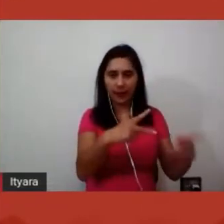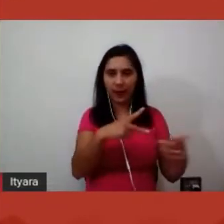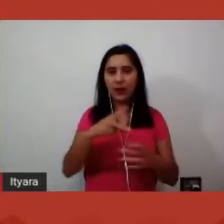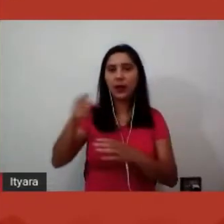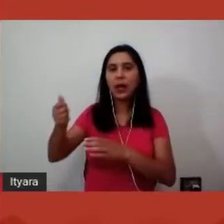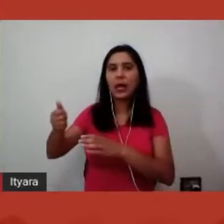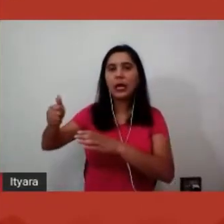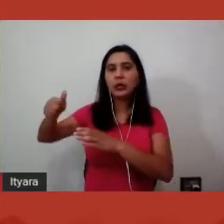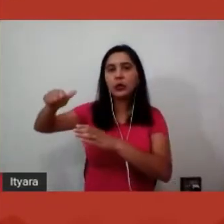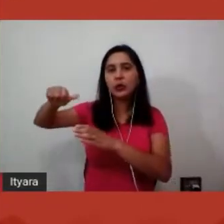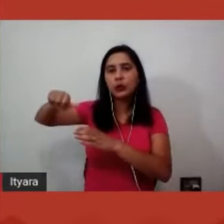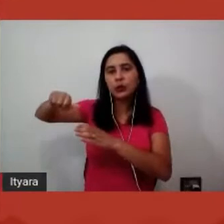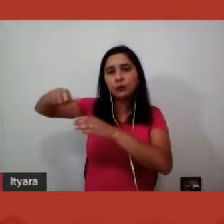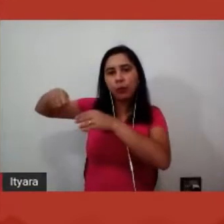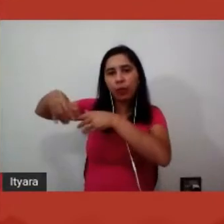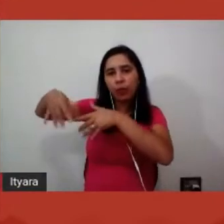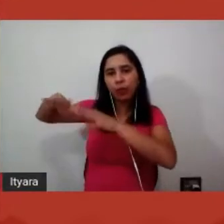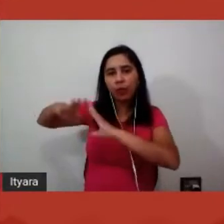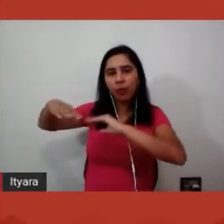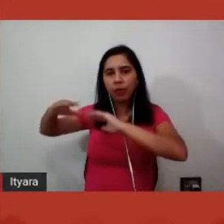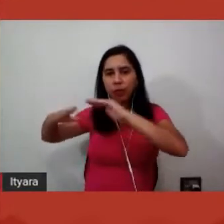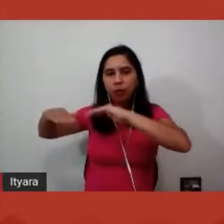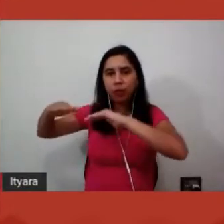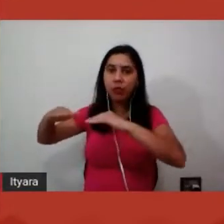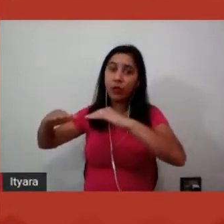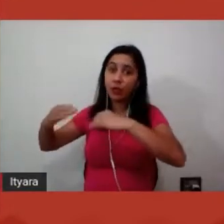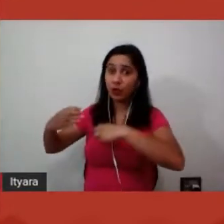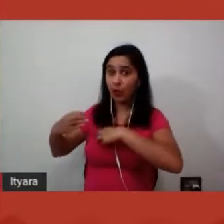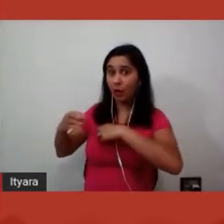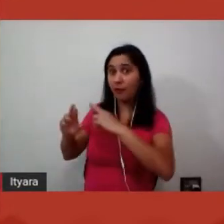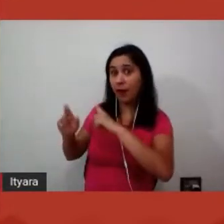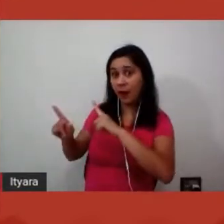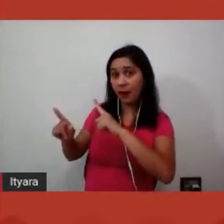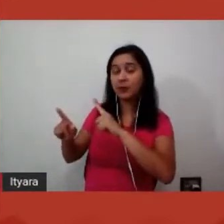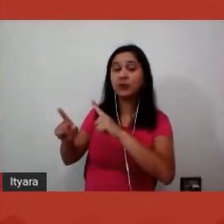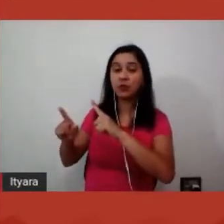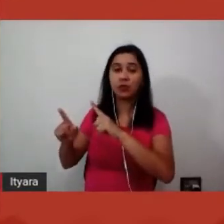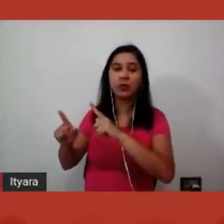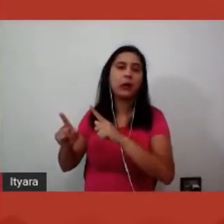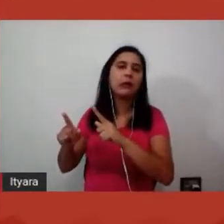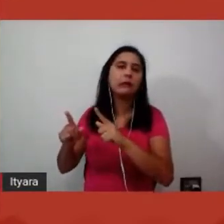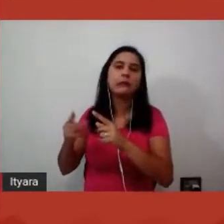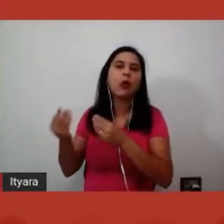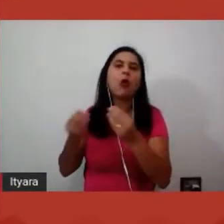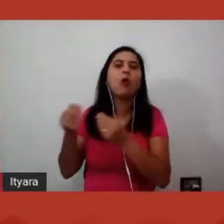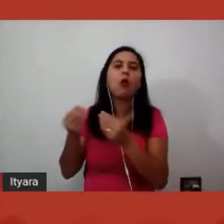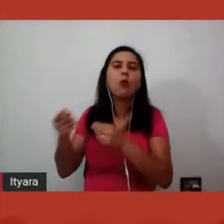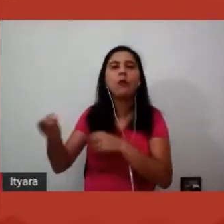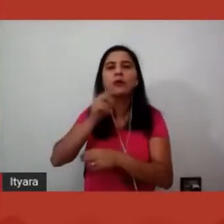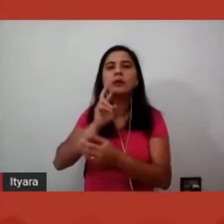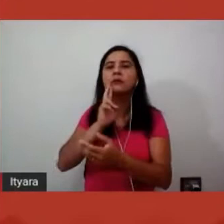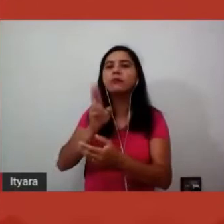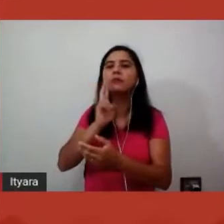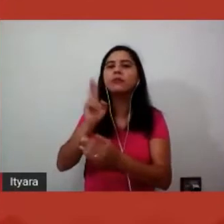vocês vão levantar agora que vai responder isso depois, quando vocês forem buscar as informações?